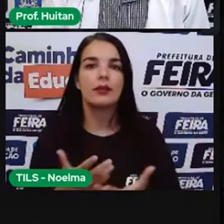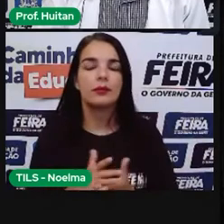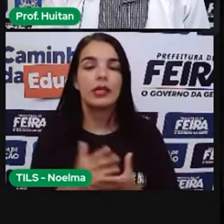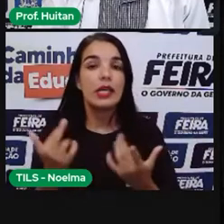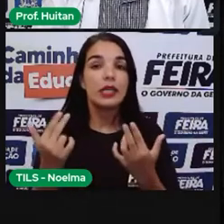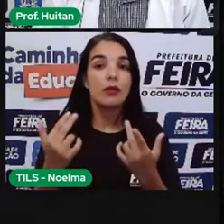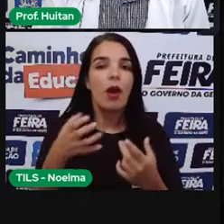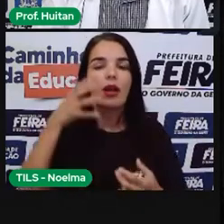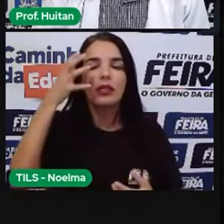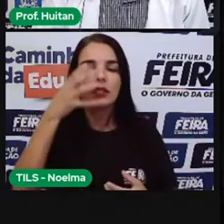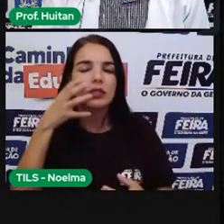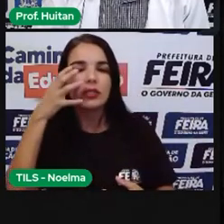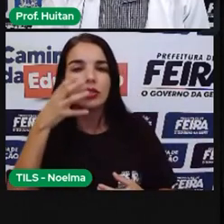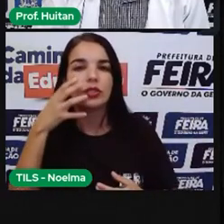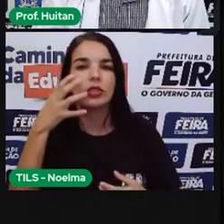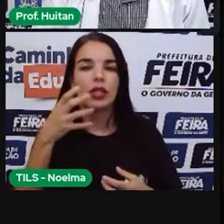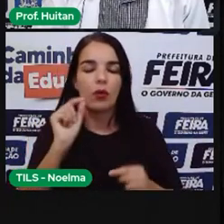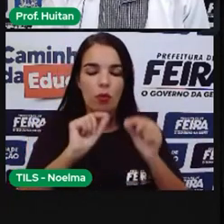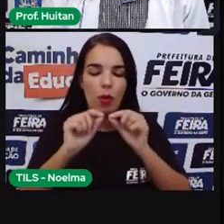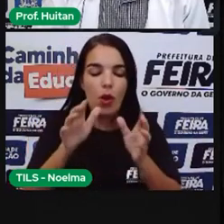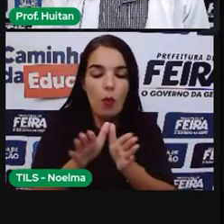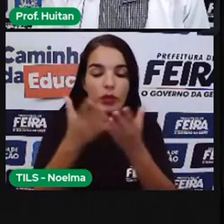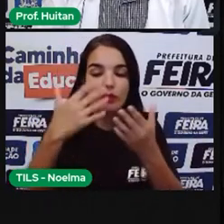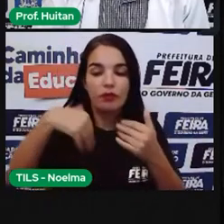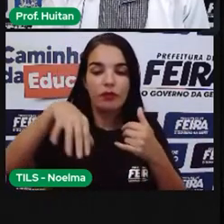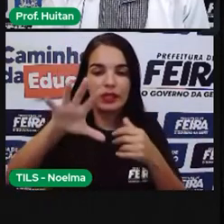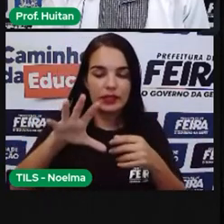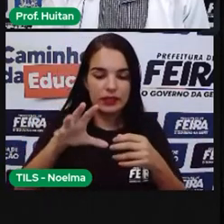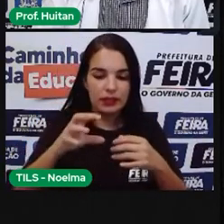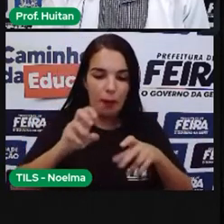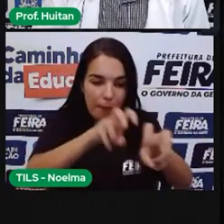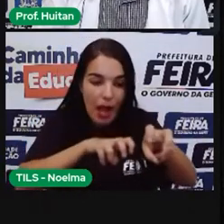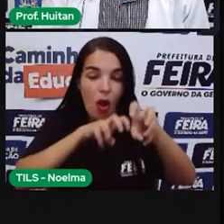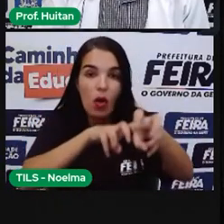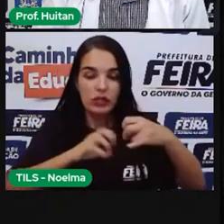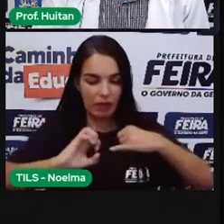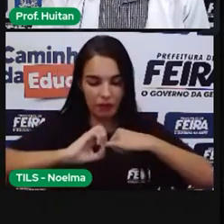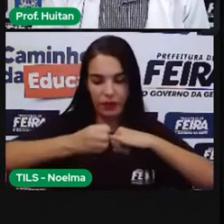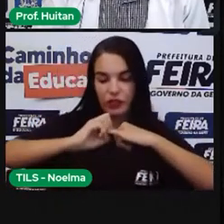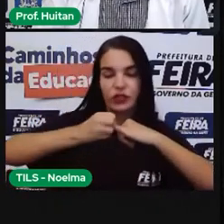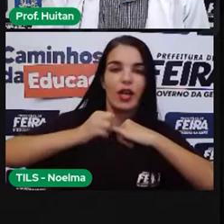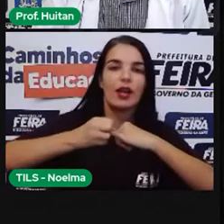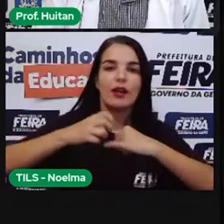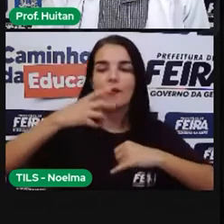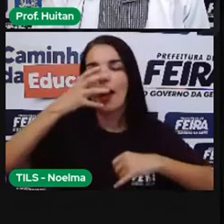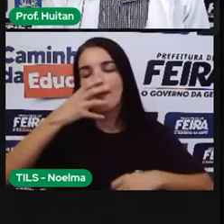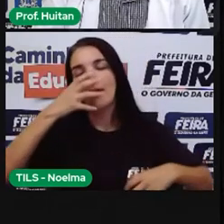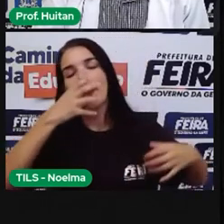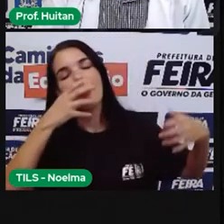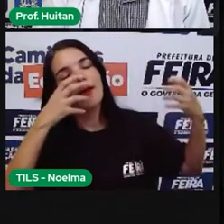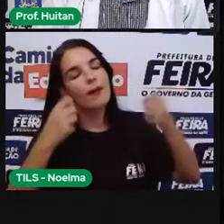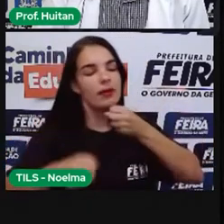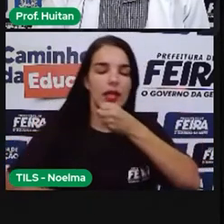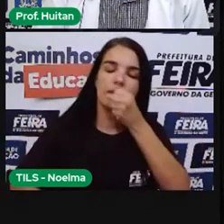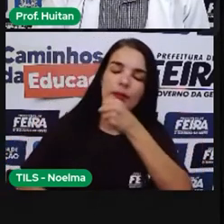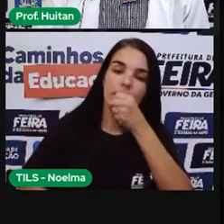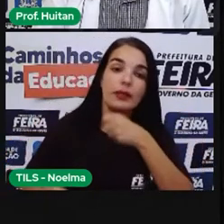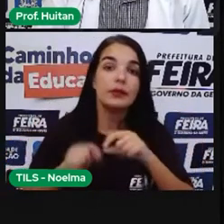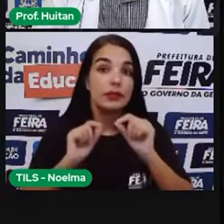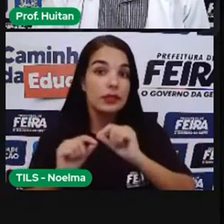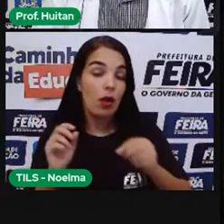cantam nas batas de feijão, na roça? Então, é folclórico. Inclui-se nesses